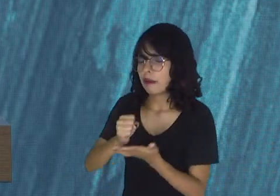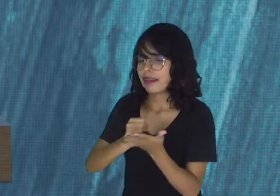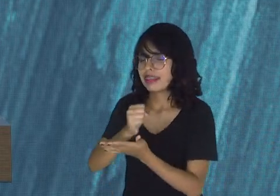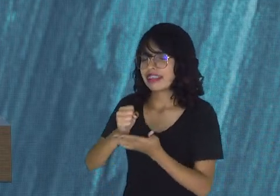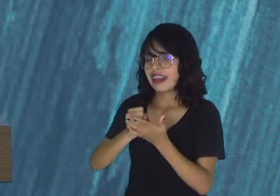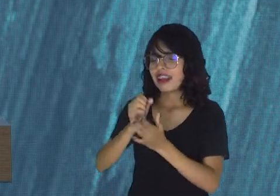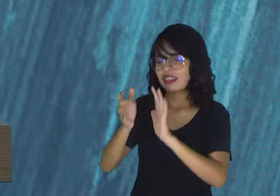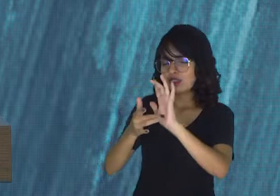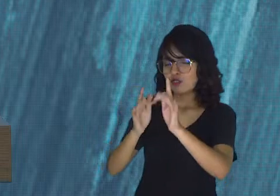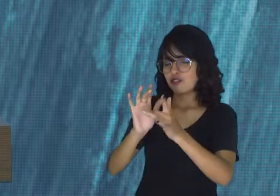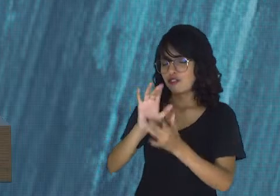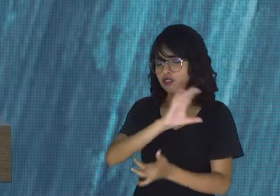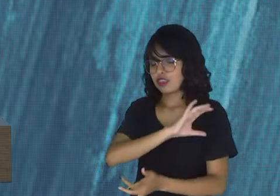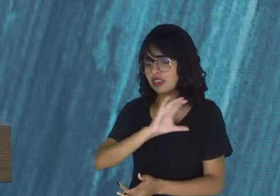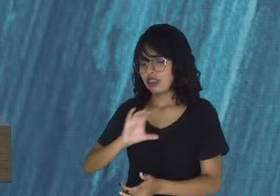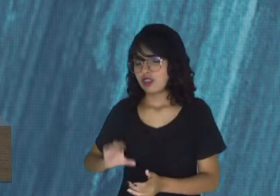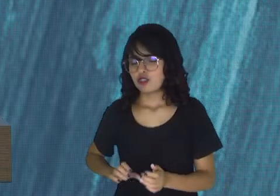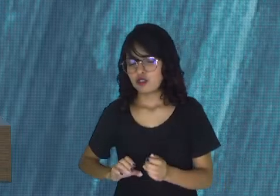nome.